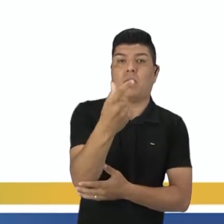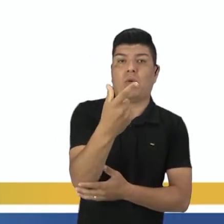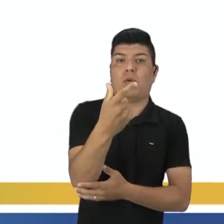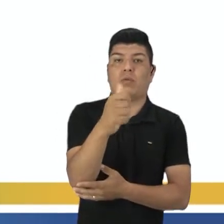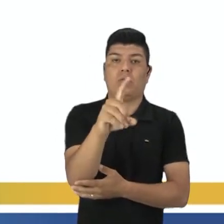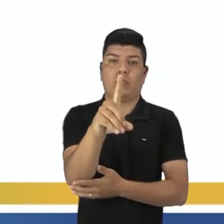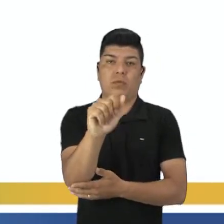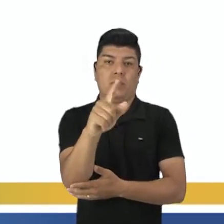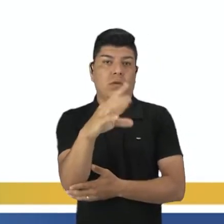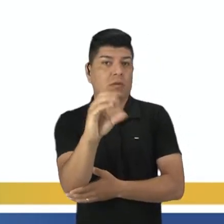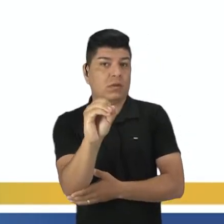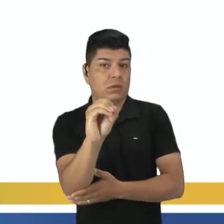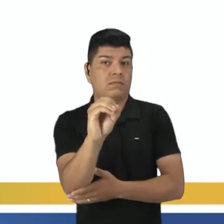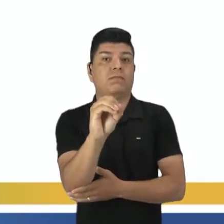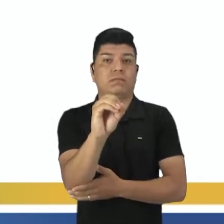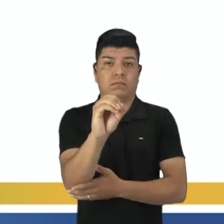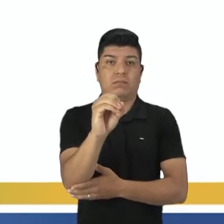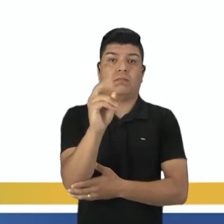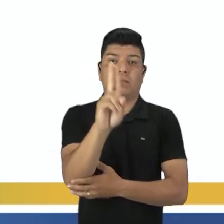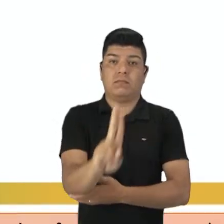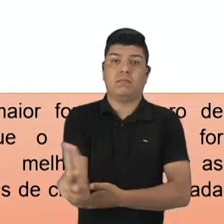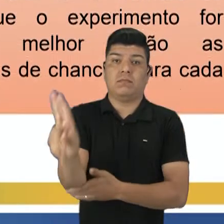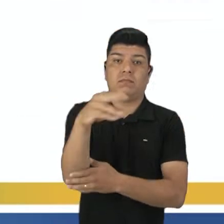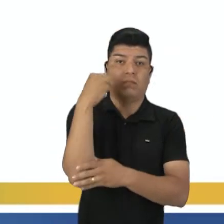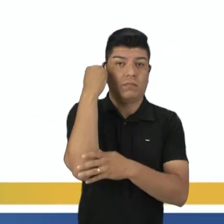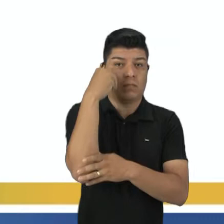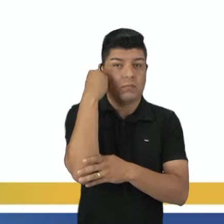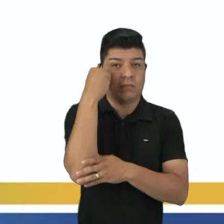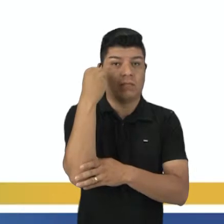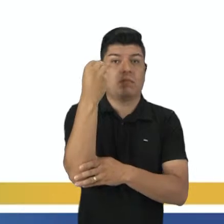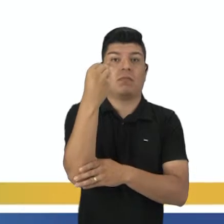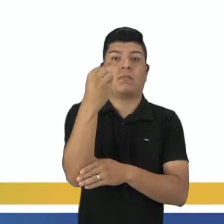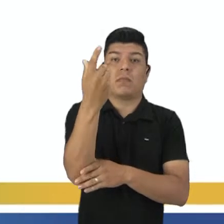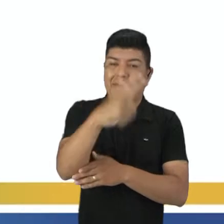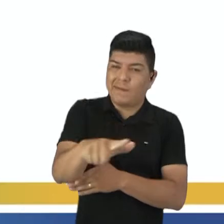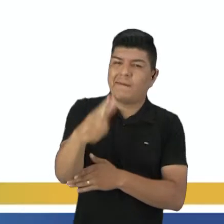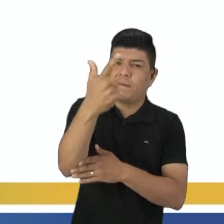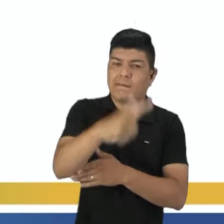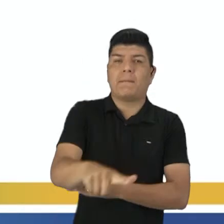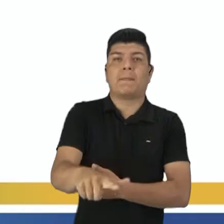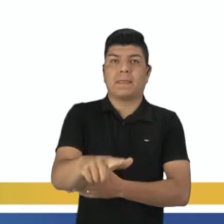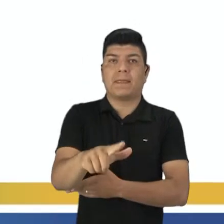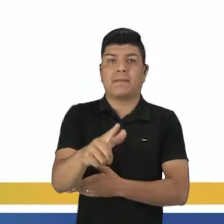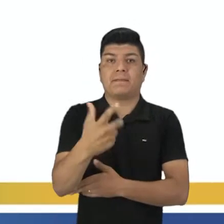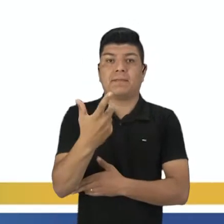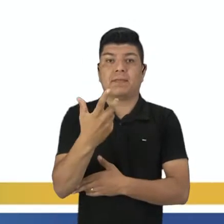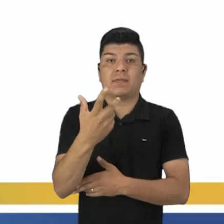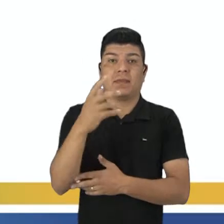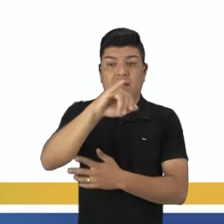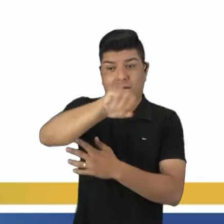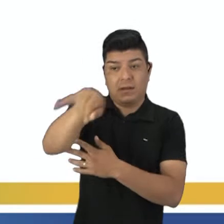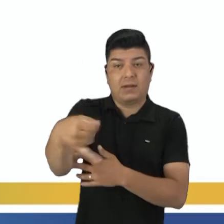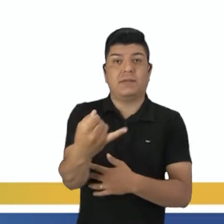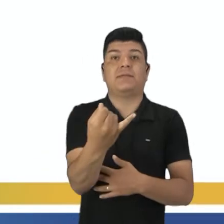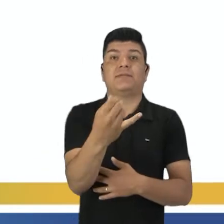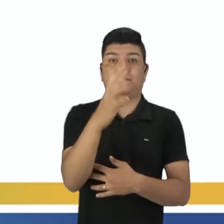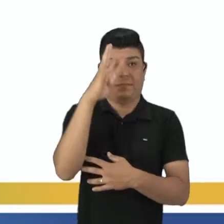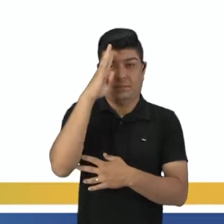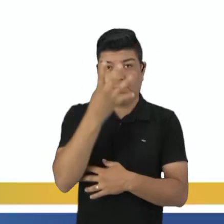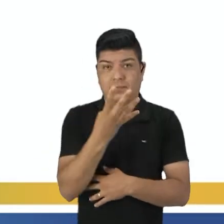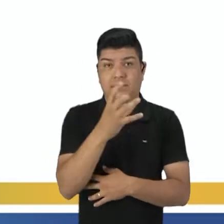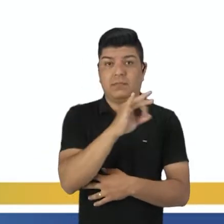A nossa ideia aí é trabalhar com esses experimentos repetidas vezes a fim de estimar as chances de resultados para